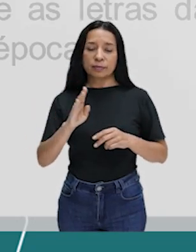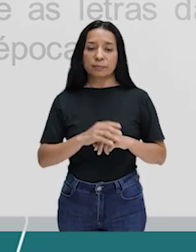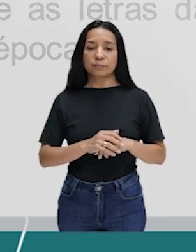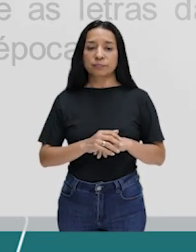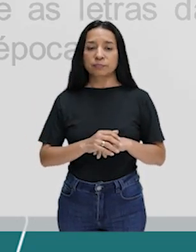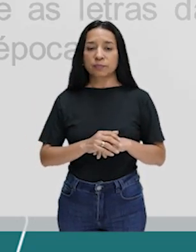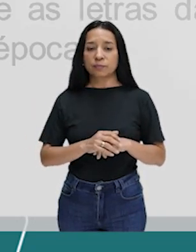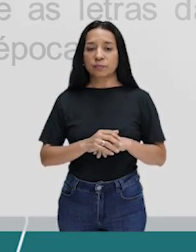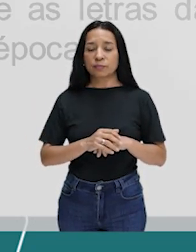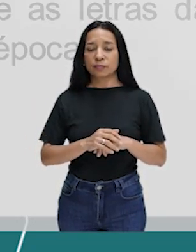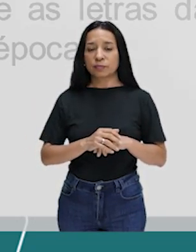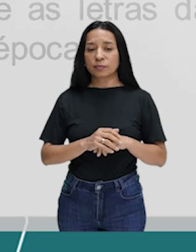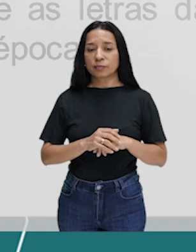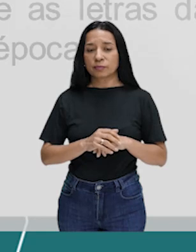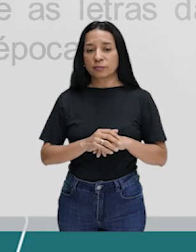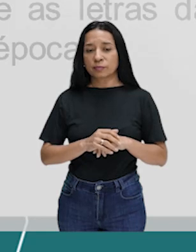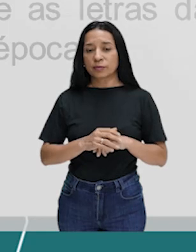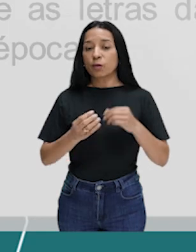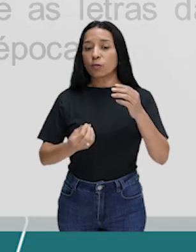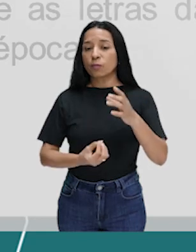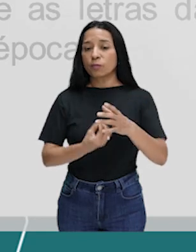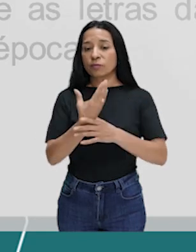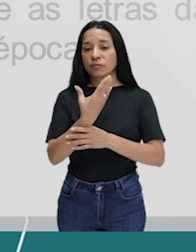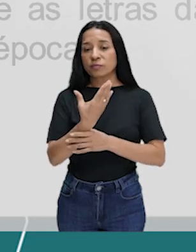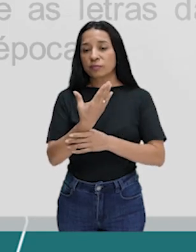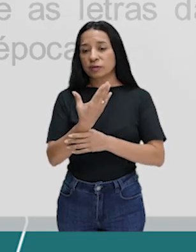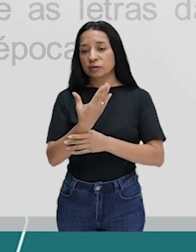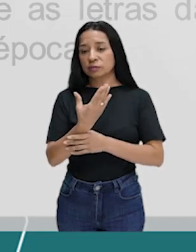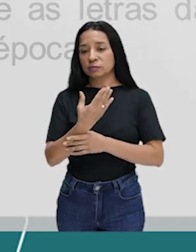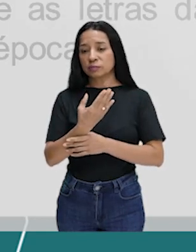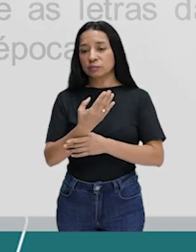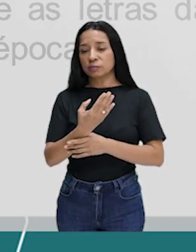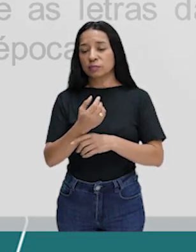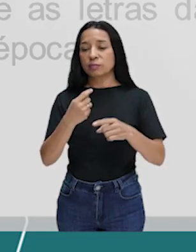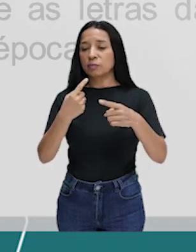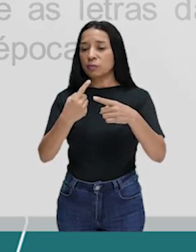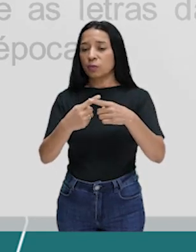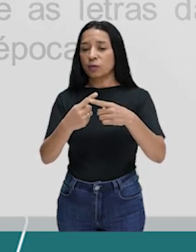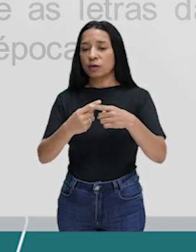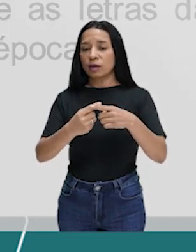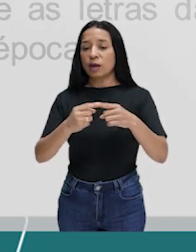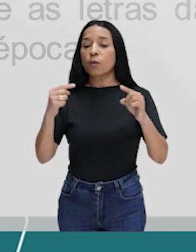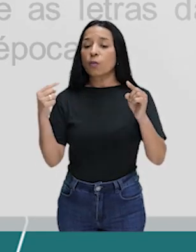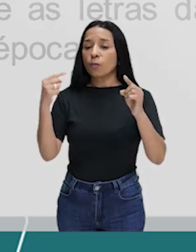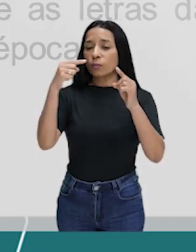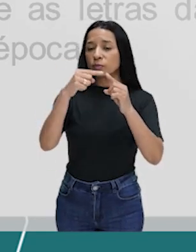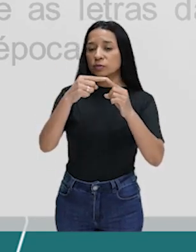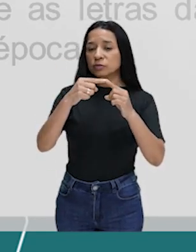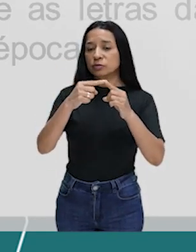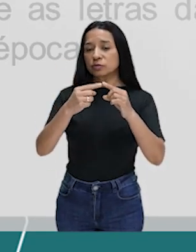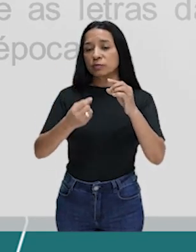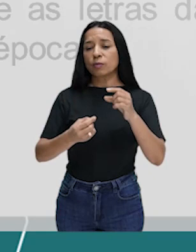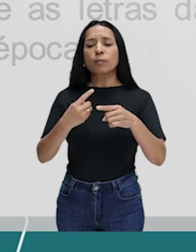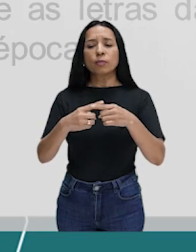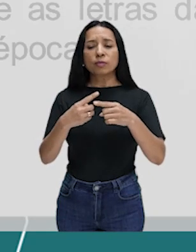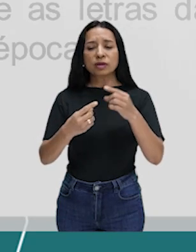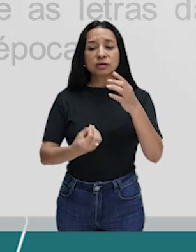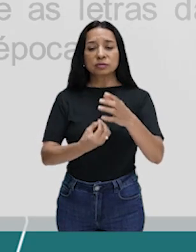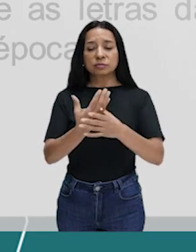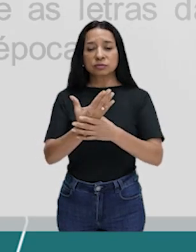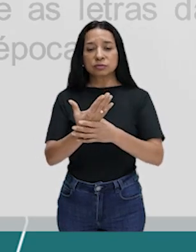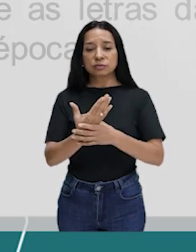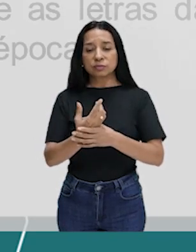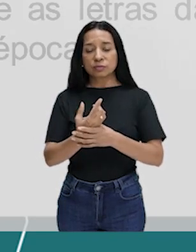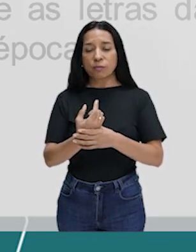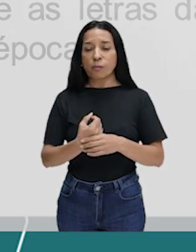motivos, surgiu por conta da repressão da ditadura, certo? Quando a gente fala em 1964, eu vou voltar aqui para você